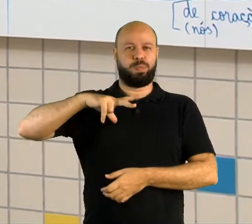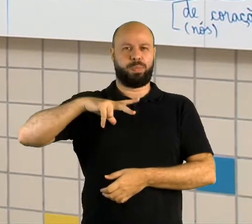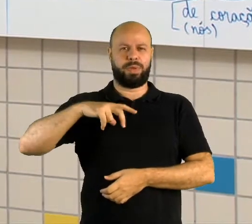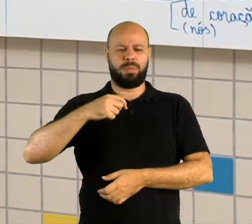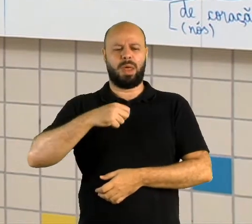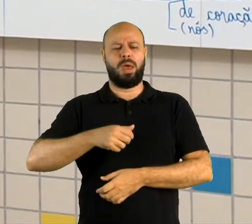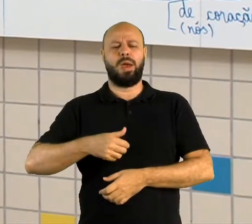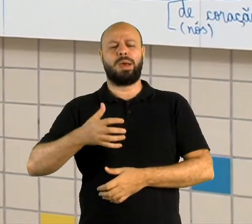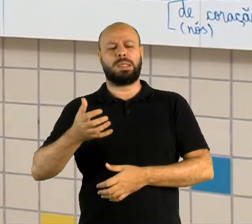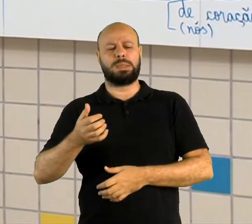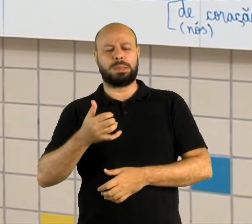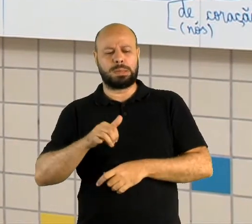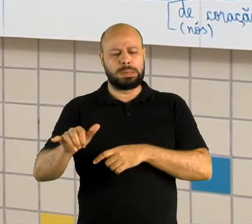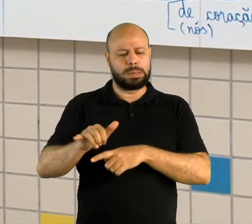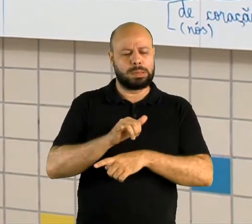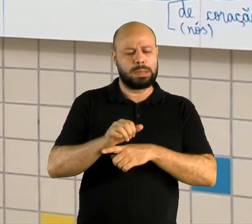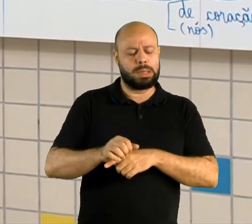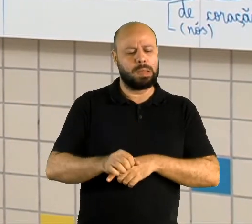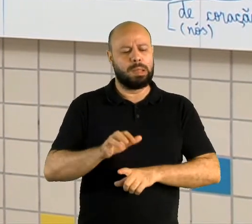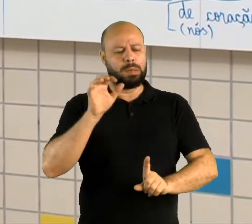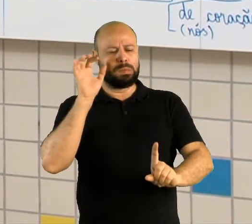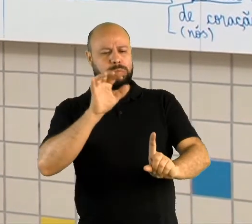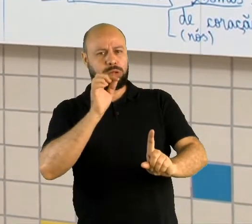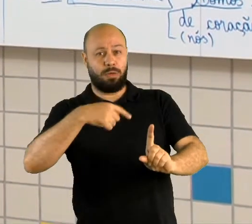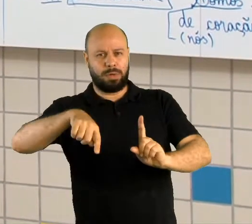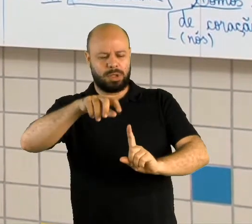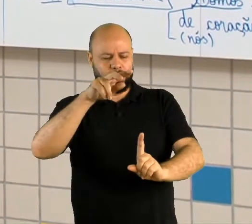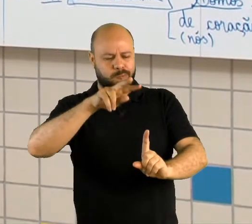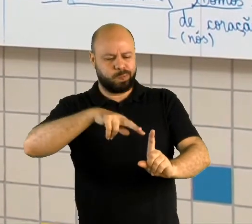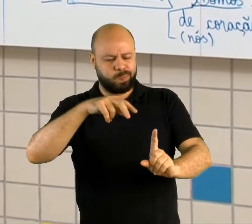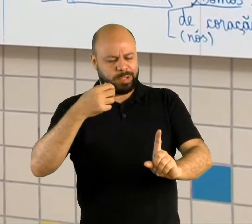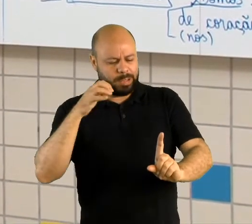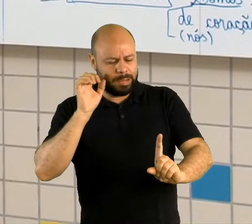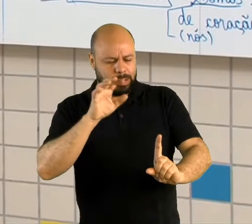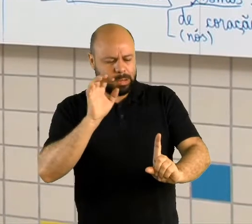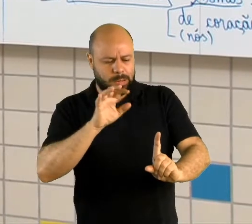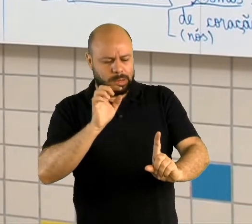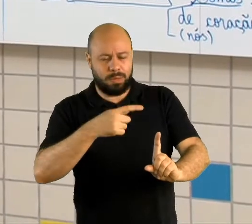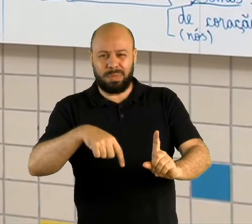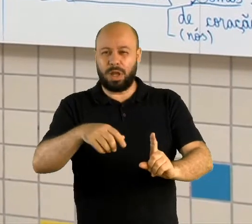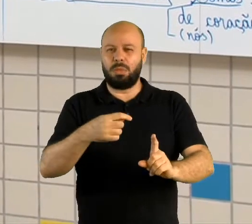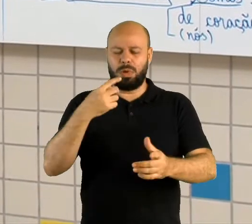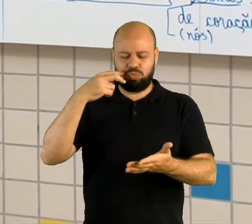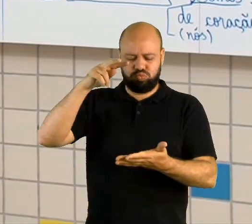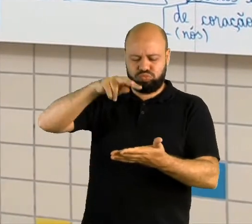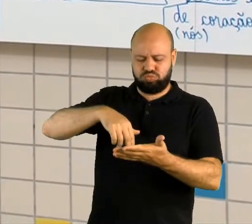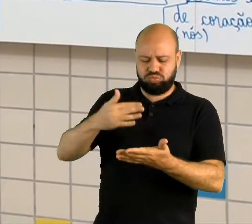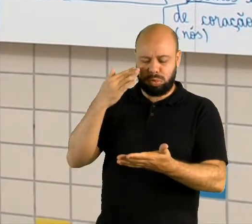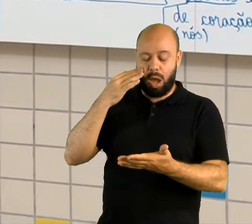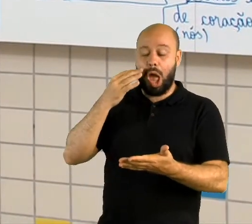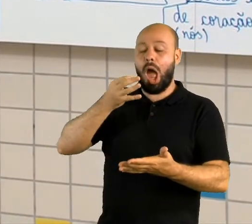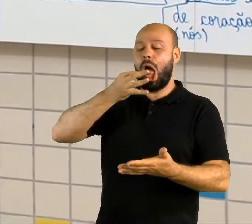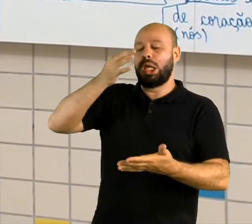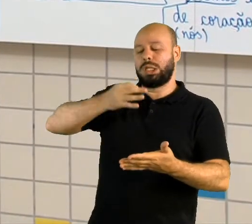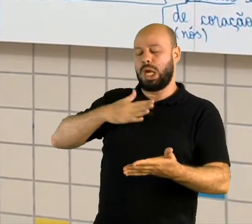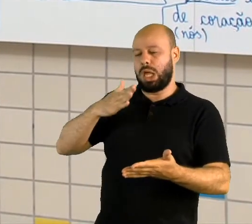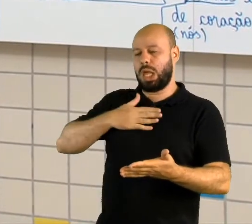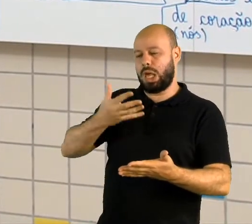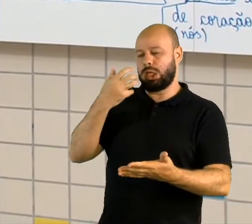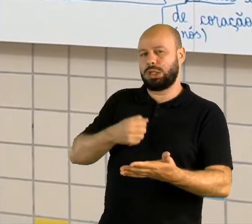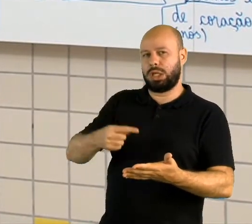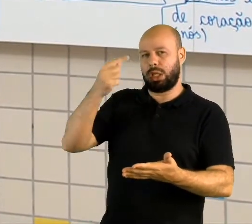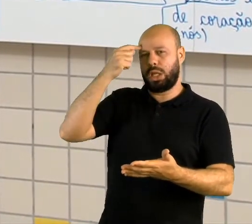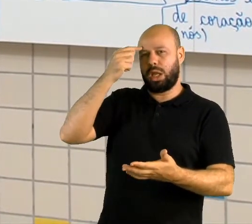tentar convencer você, leitor, de que a posição dele ali no texto está correta. Para fazer uso